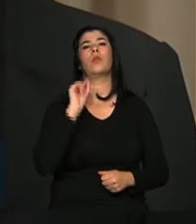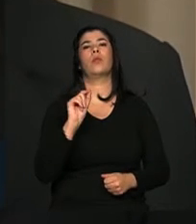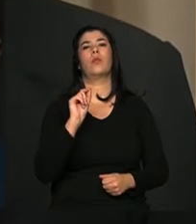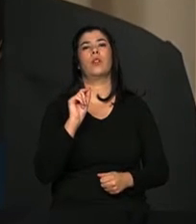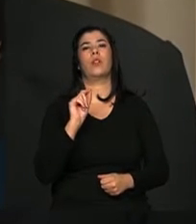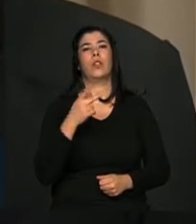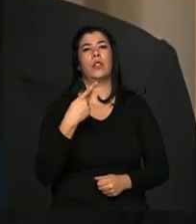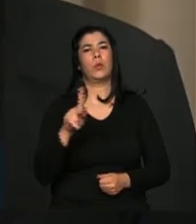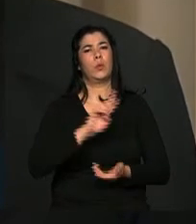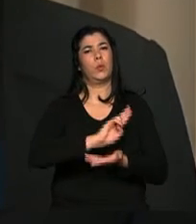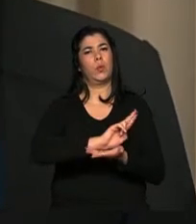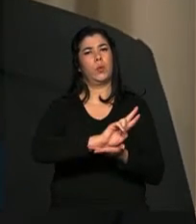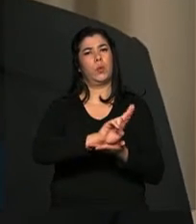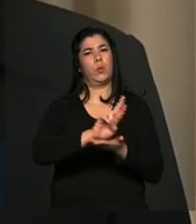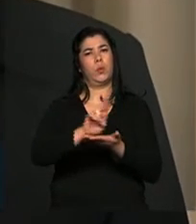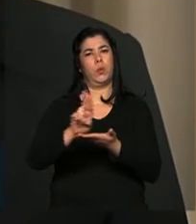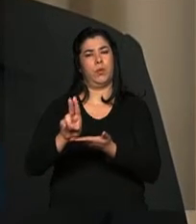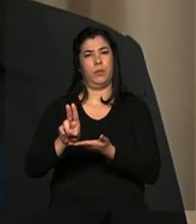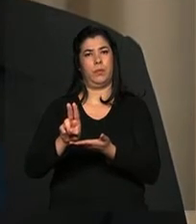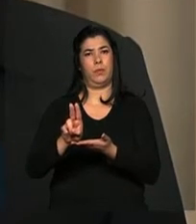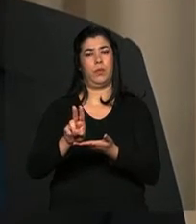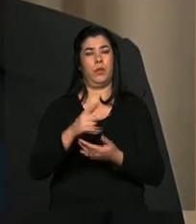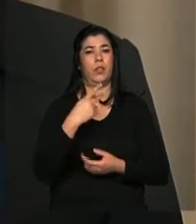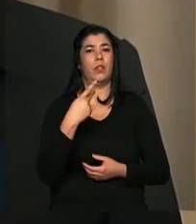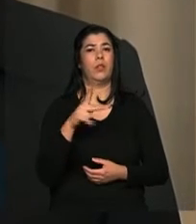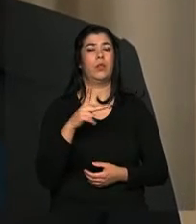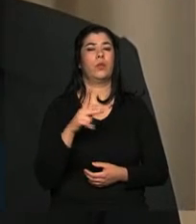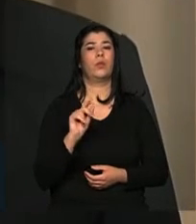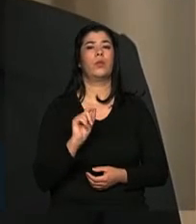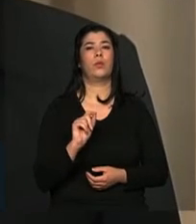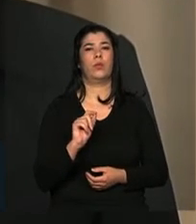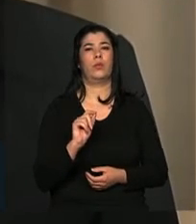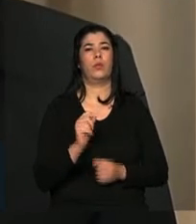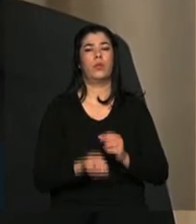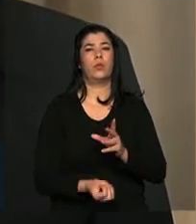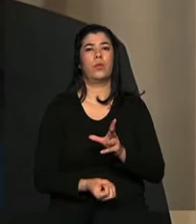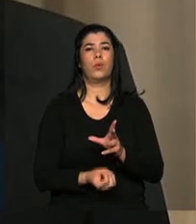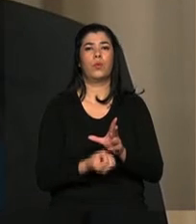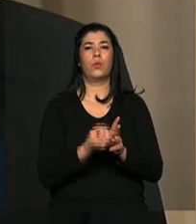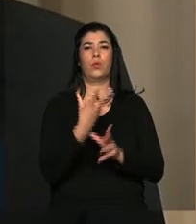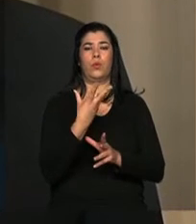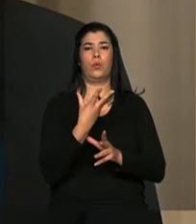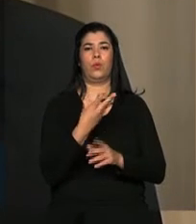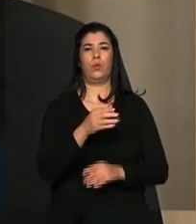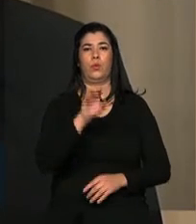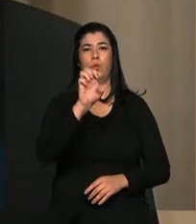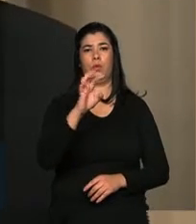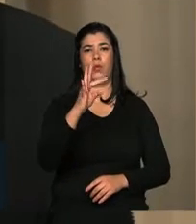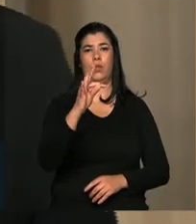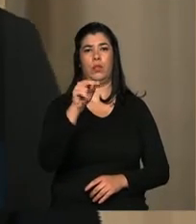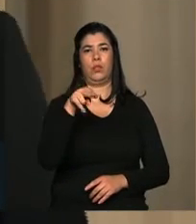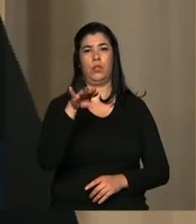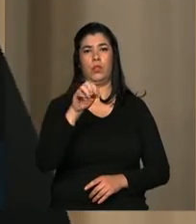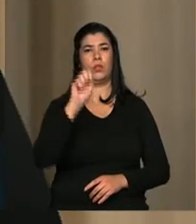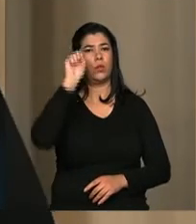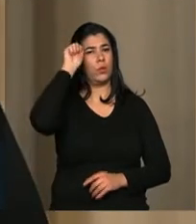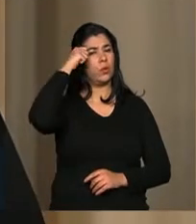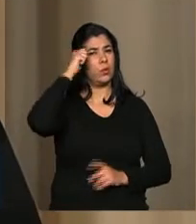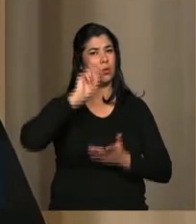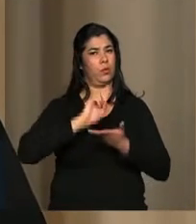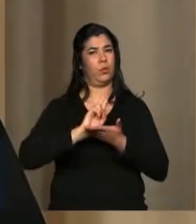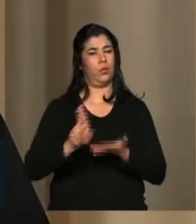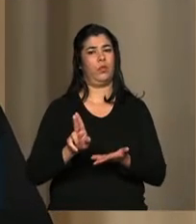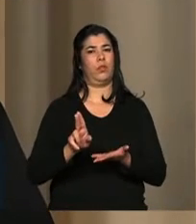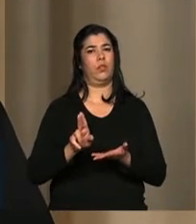sua multidiversidade, a sua origem étnica diferenciada. A